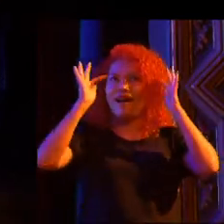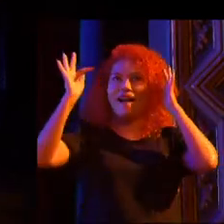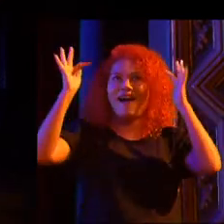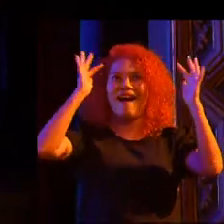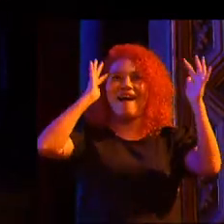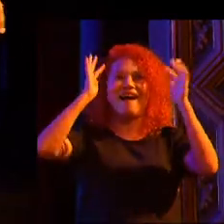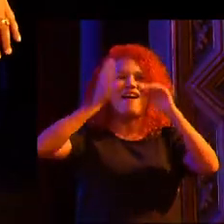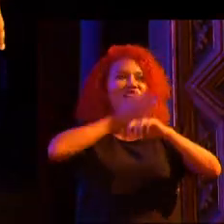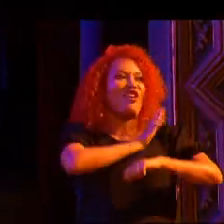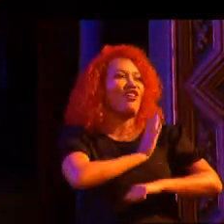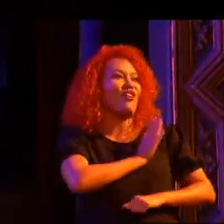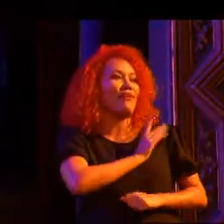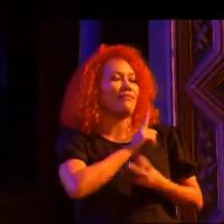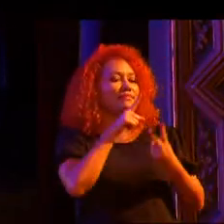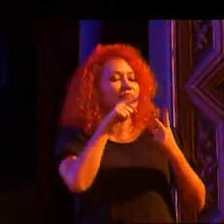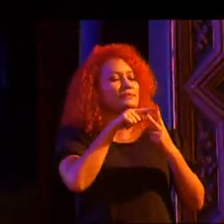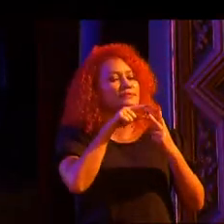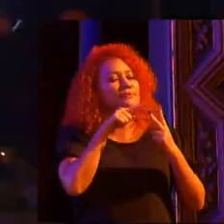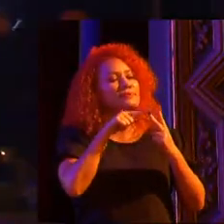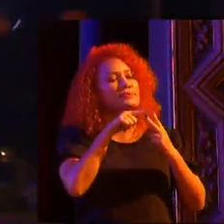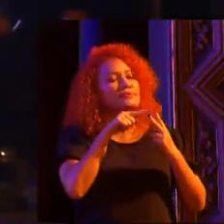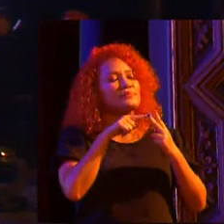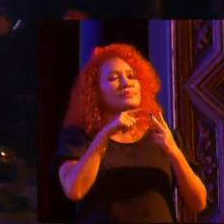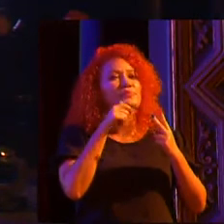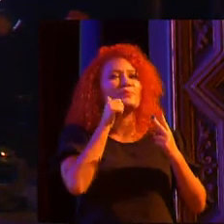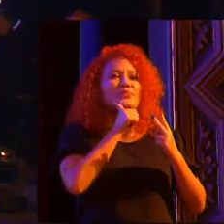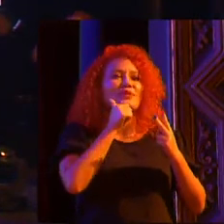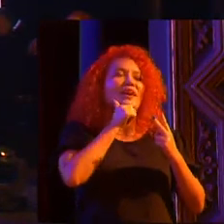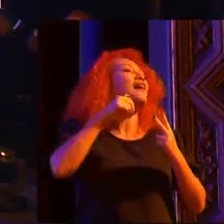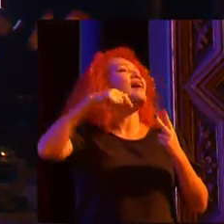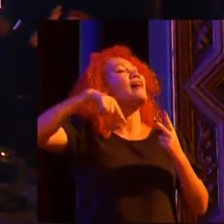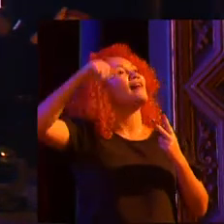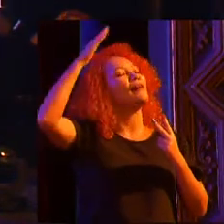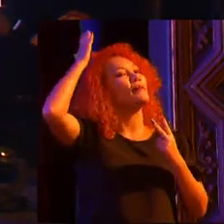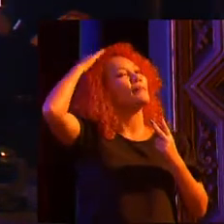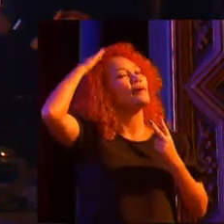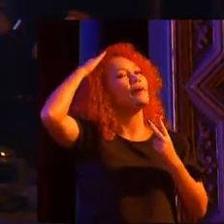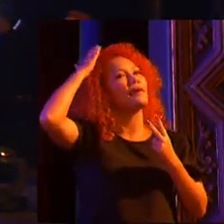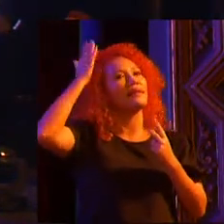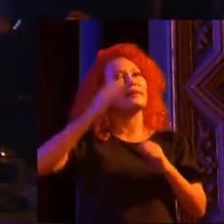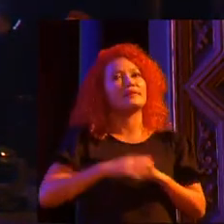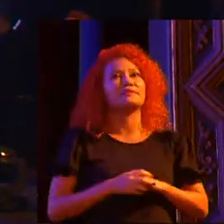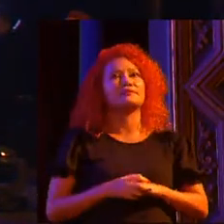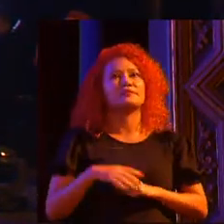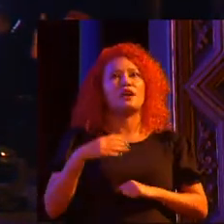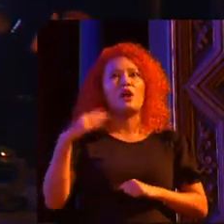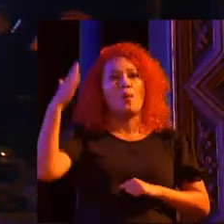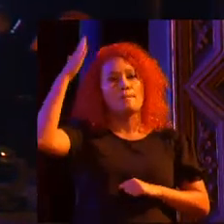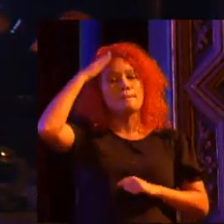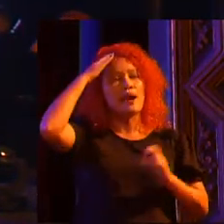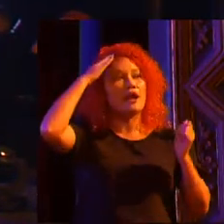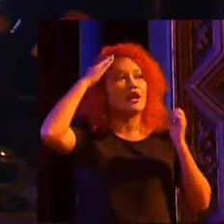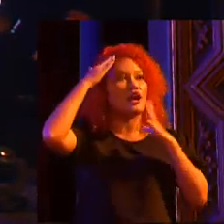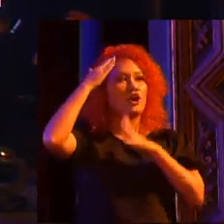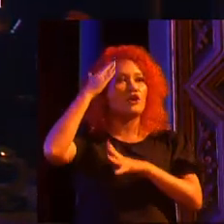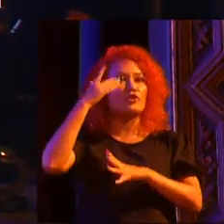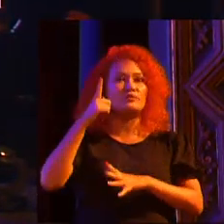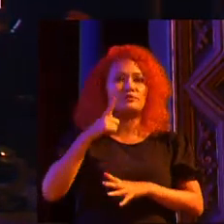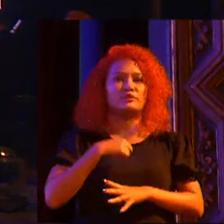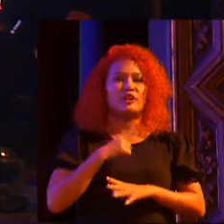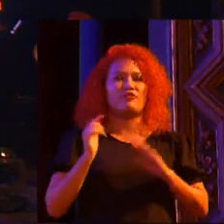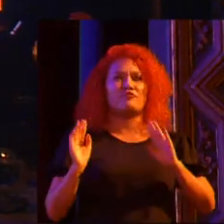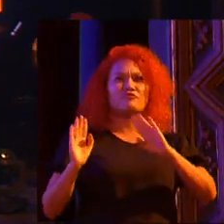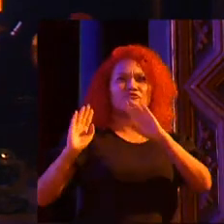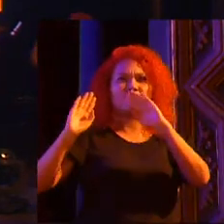de duas paraenses muito criativas, destaques do Pará contemporâneo. Seus trabalhos estão impressos em